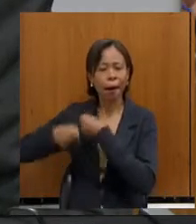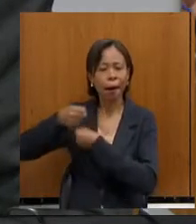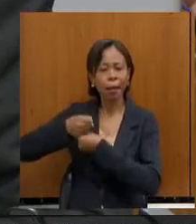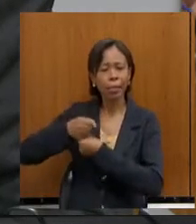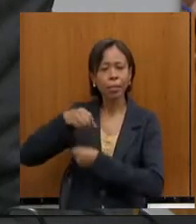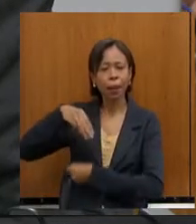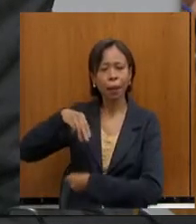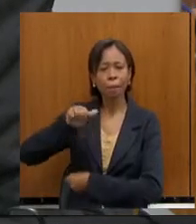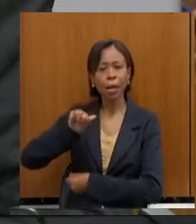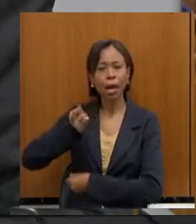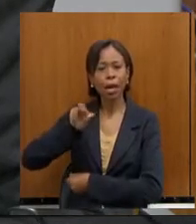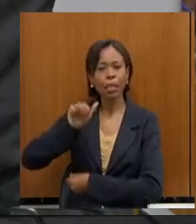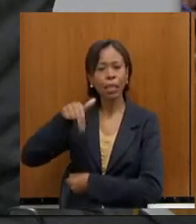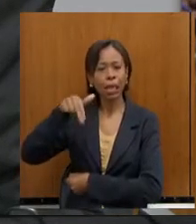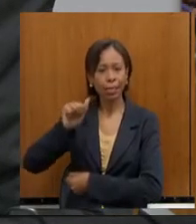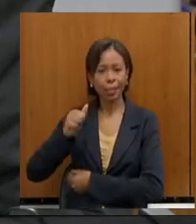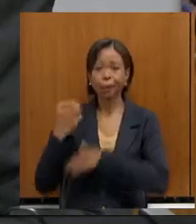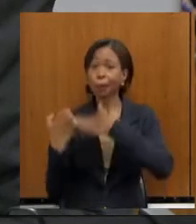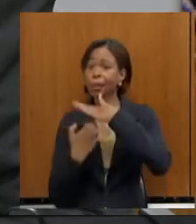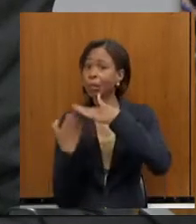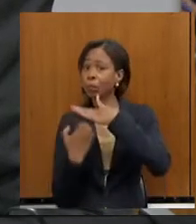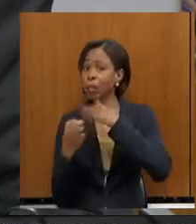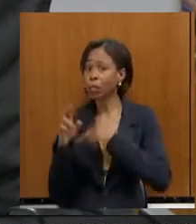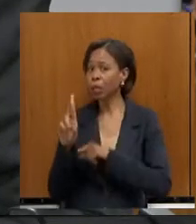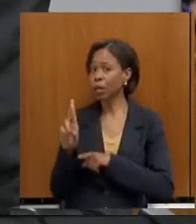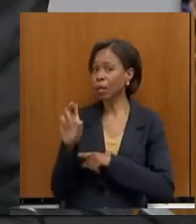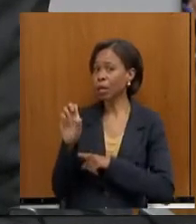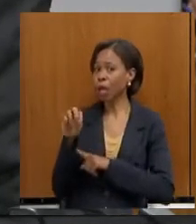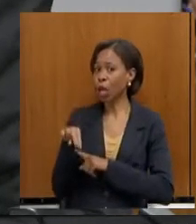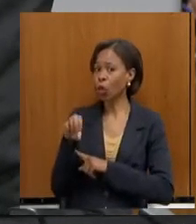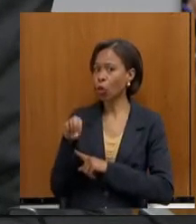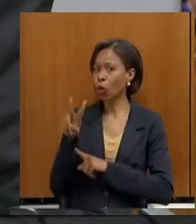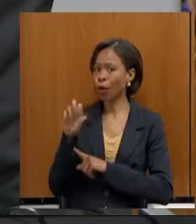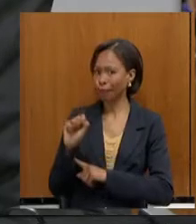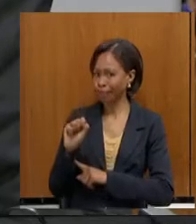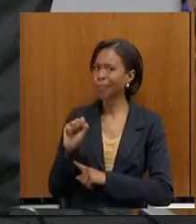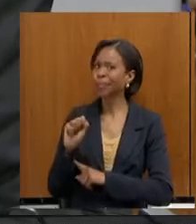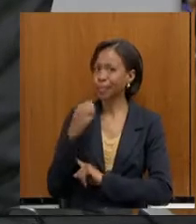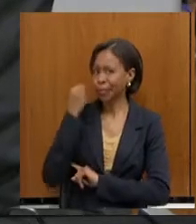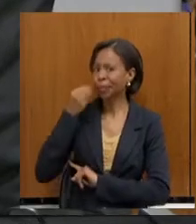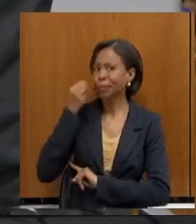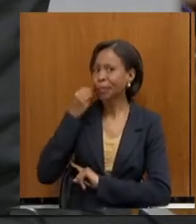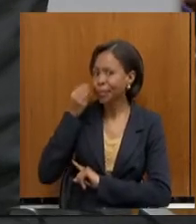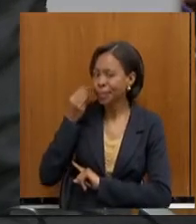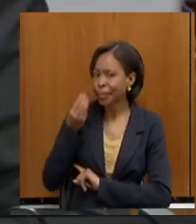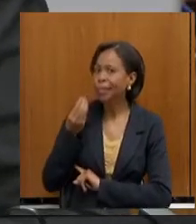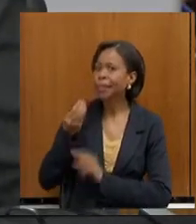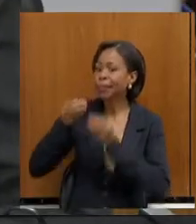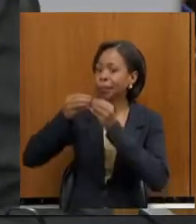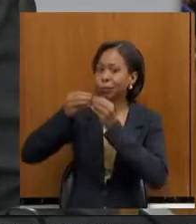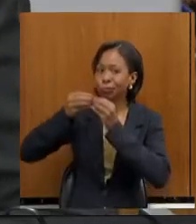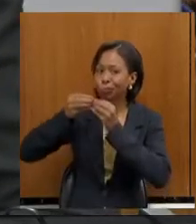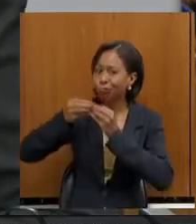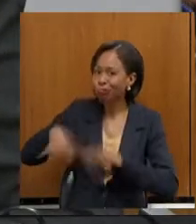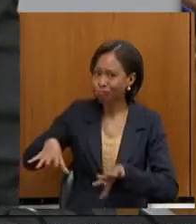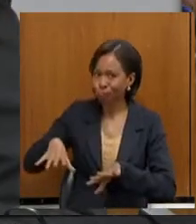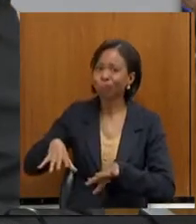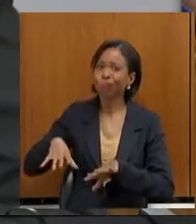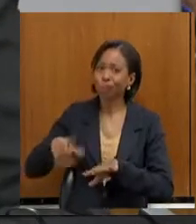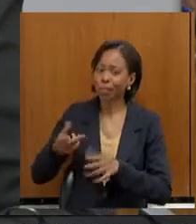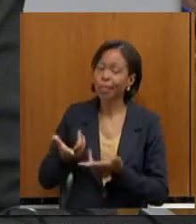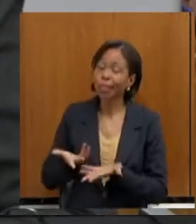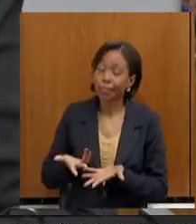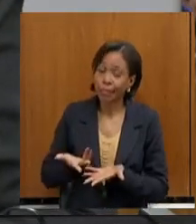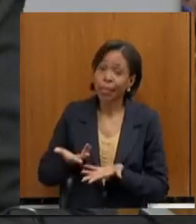renova né que foi é trágico essa experiência que vai se Deus quiser ele tá no serviço